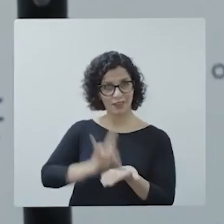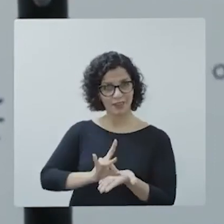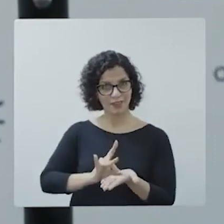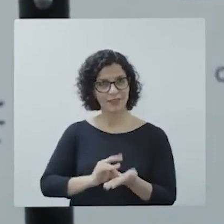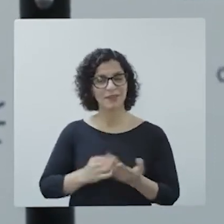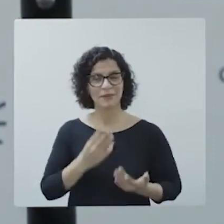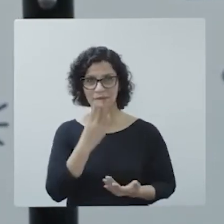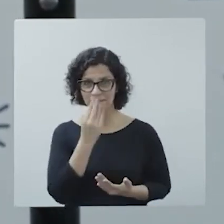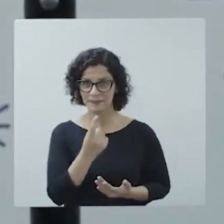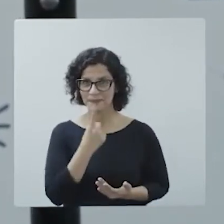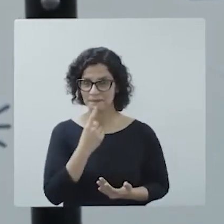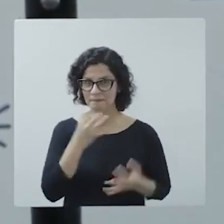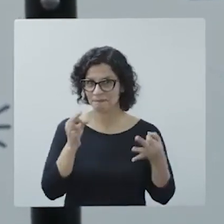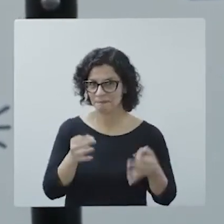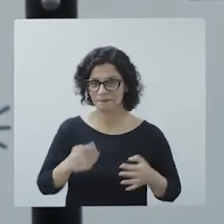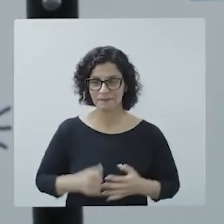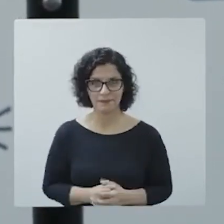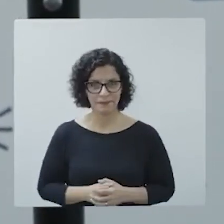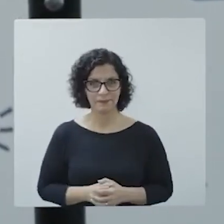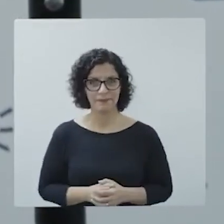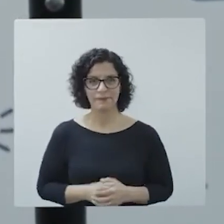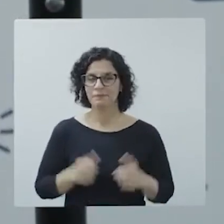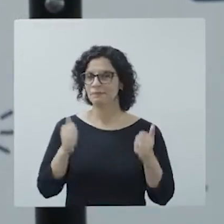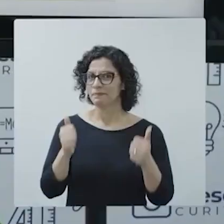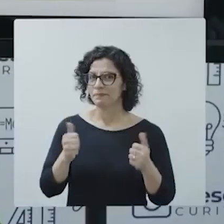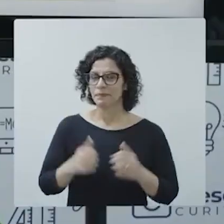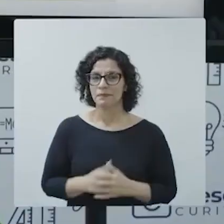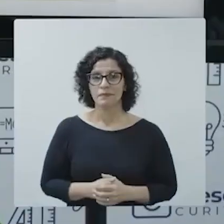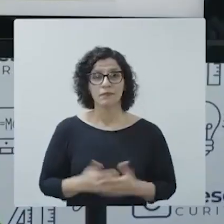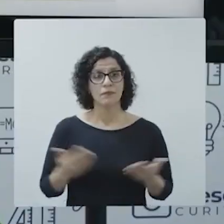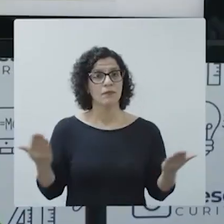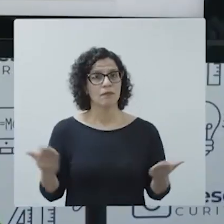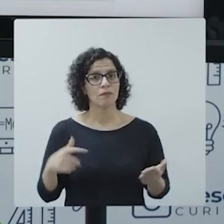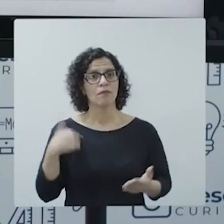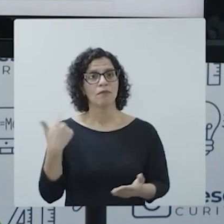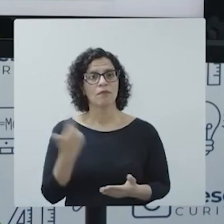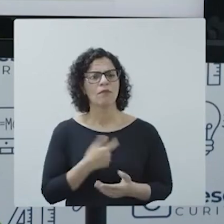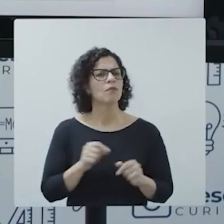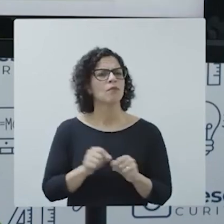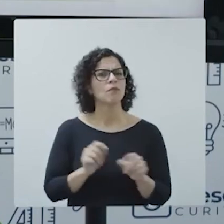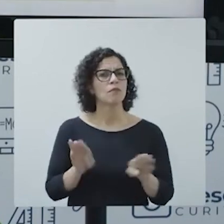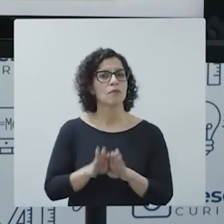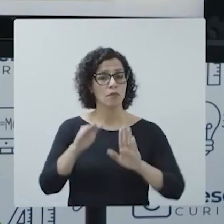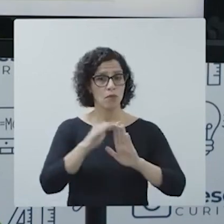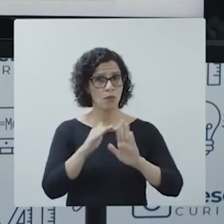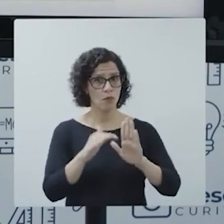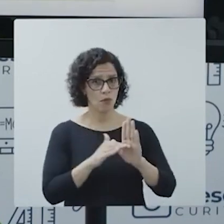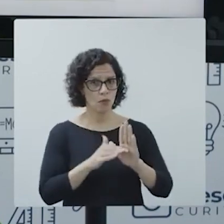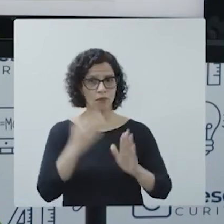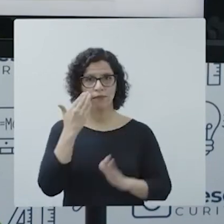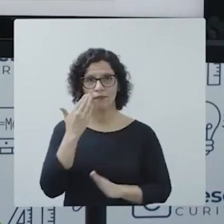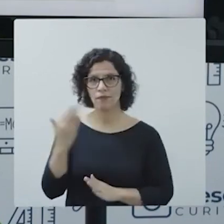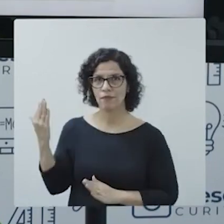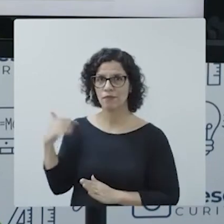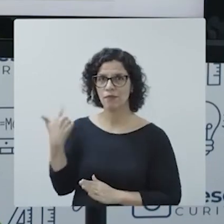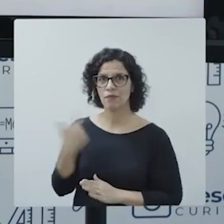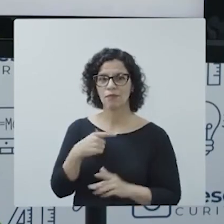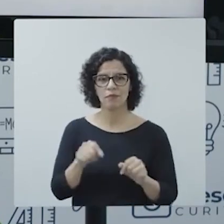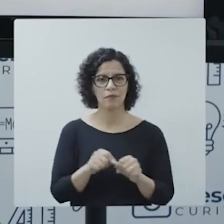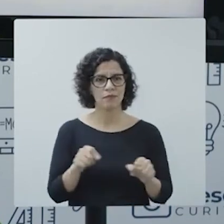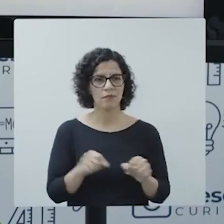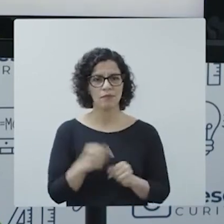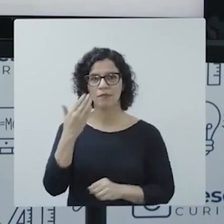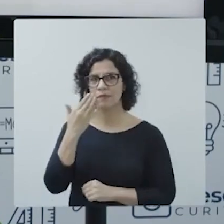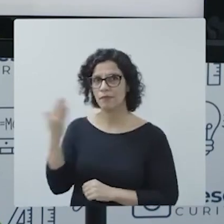da raposa, certo? Muito bem, e agora, seguindo a nossa rotina, nós